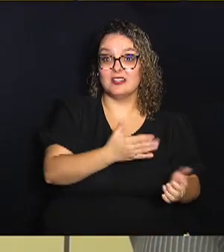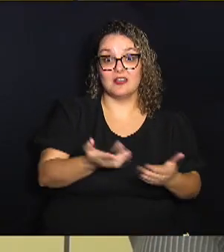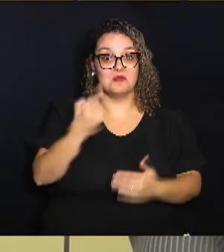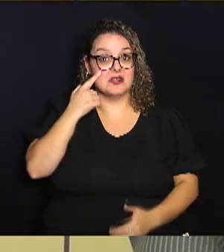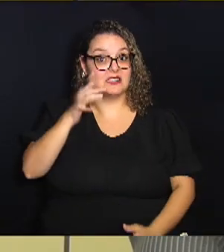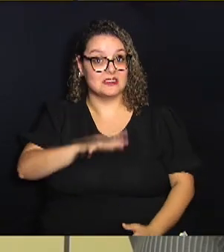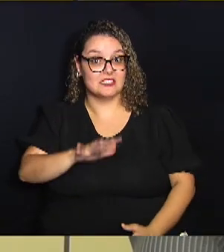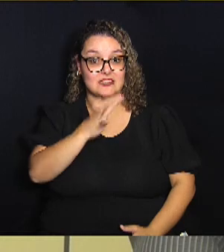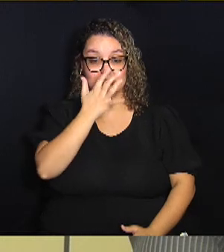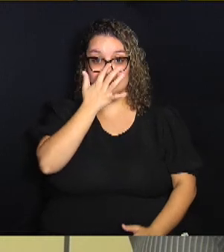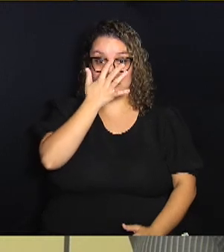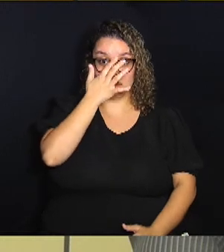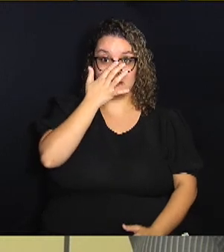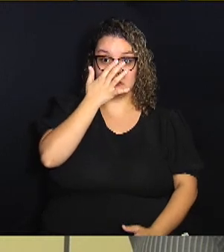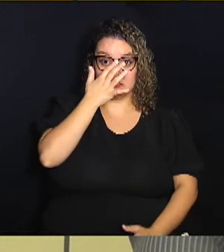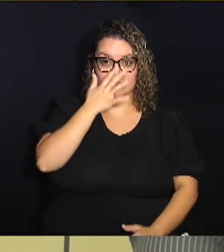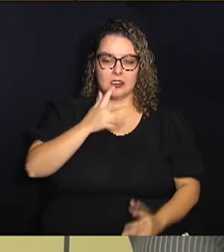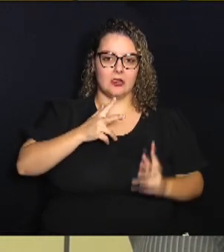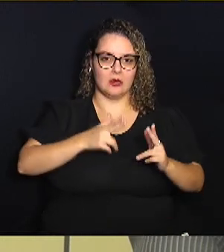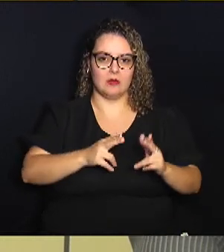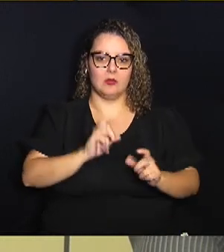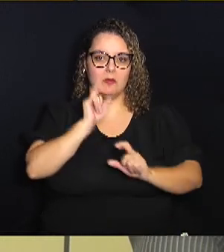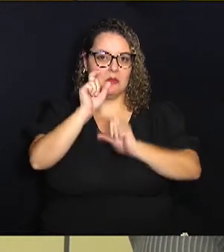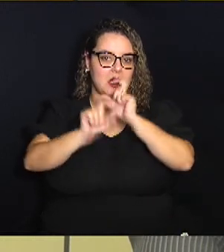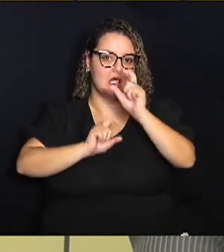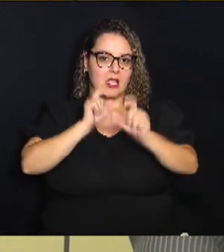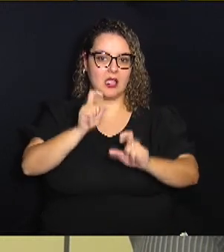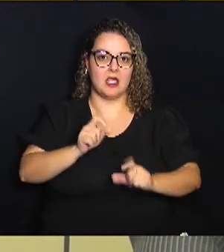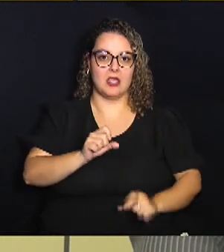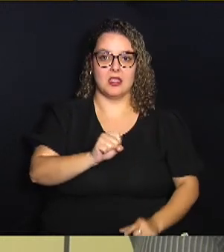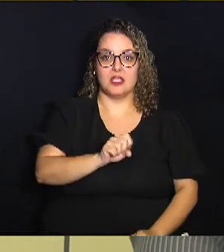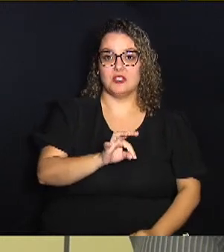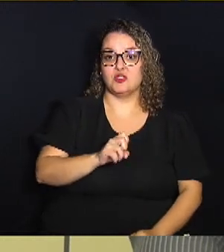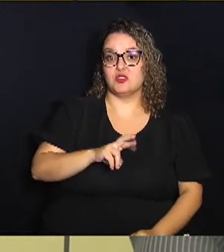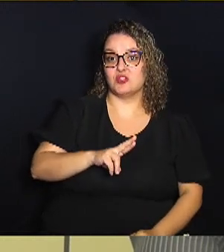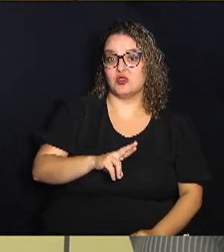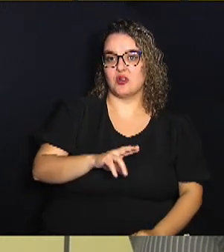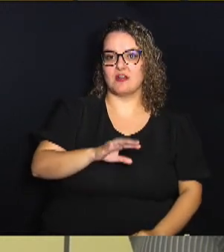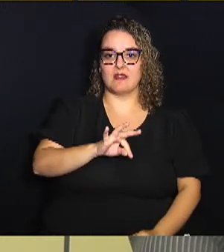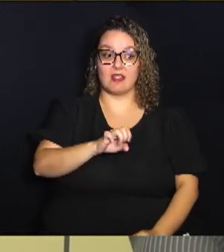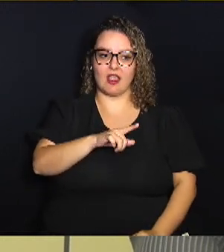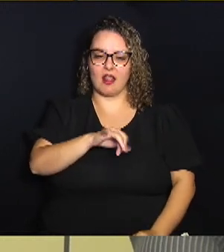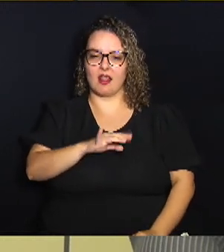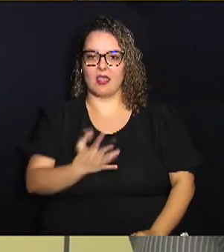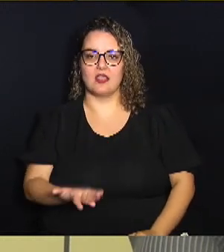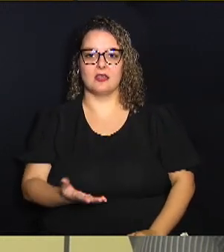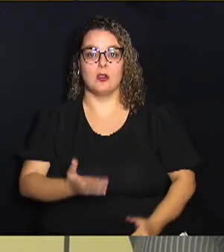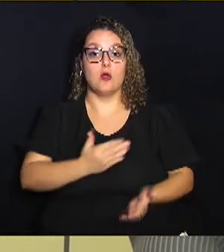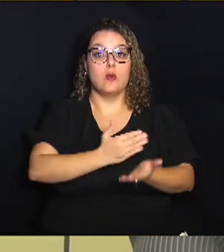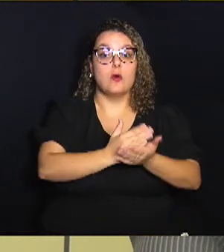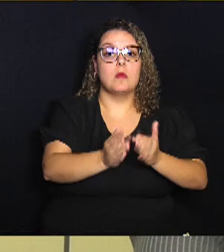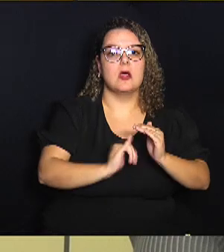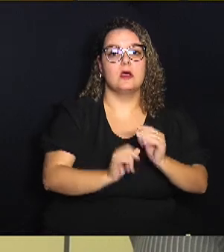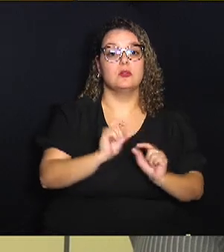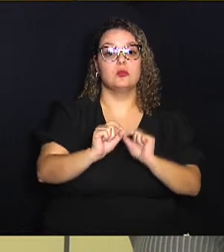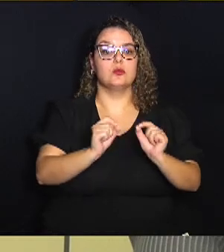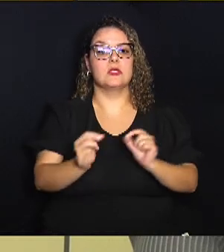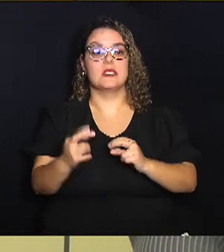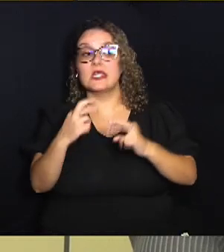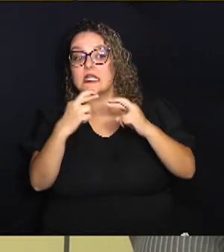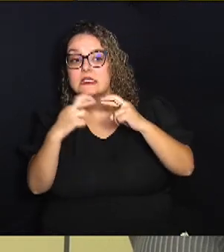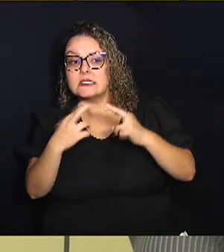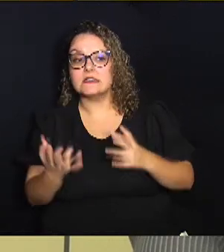ideia. Como palavras como storytelling, que é a jornada daquela startup, o que ela está prevendo, né? O que ela